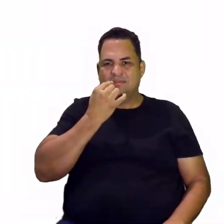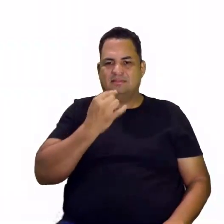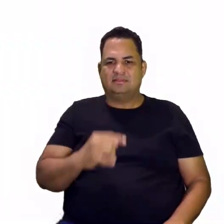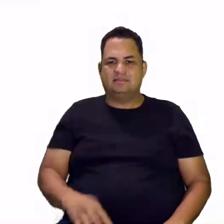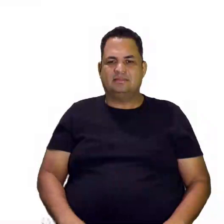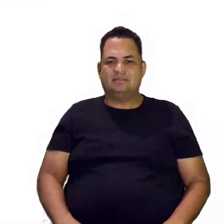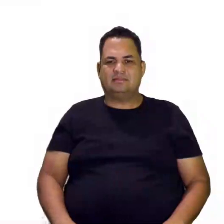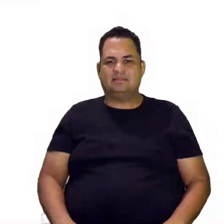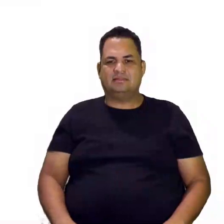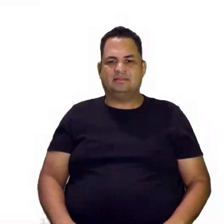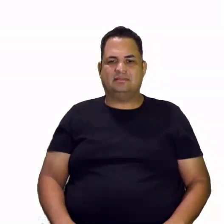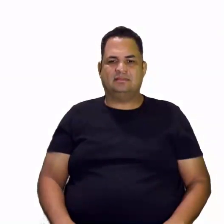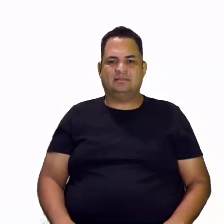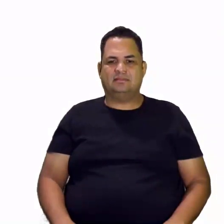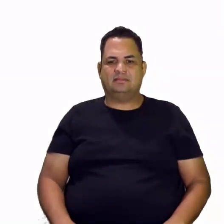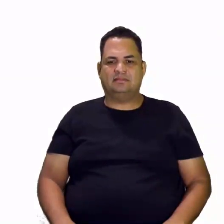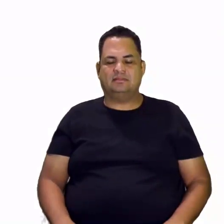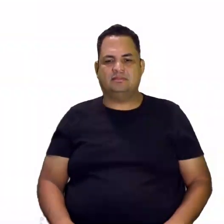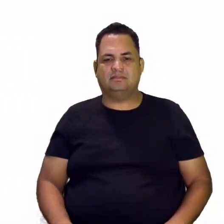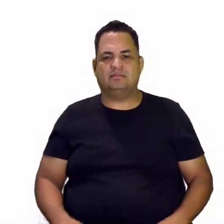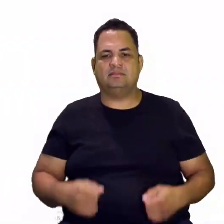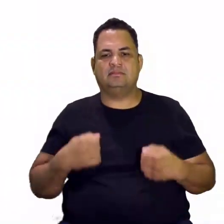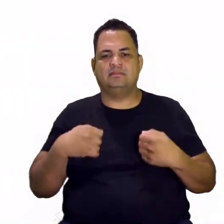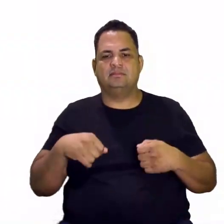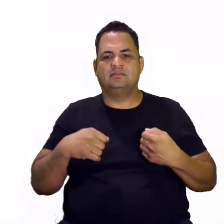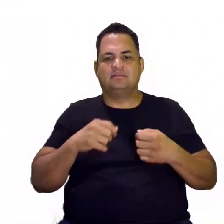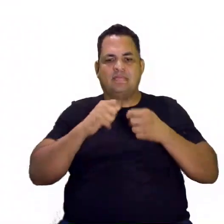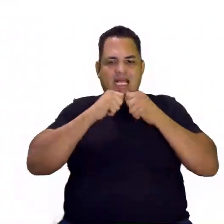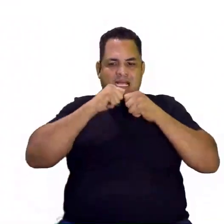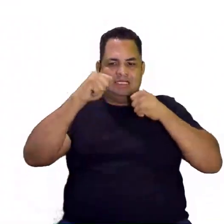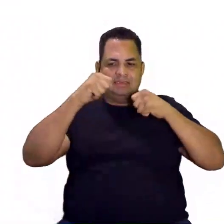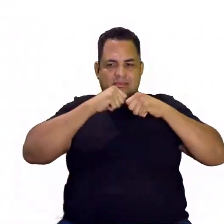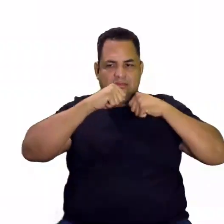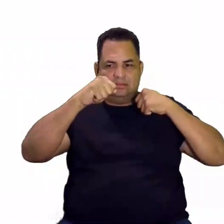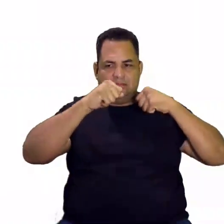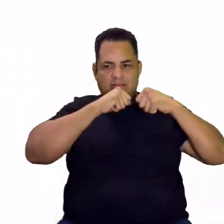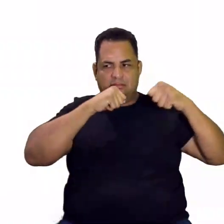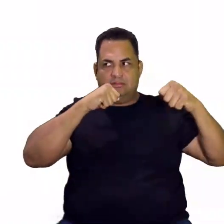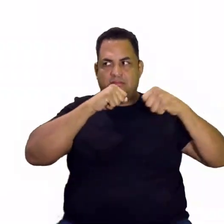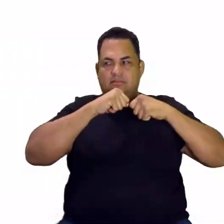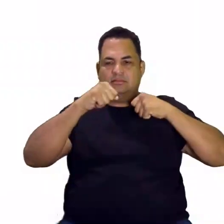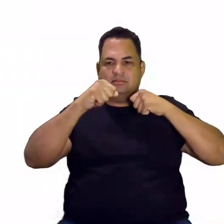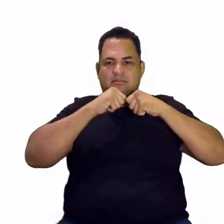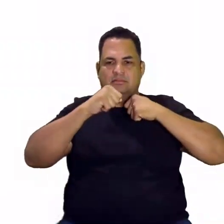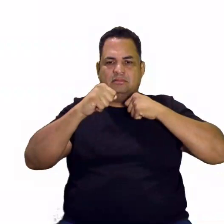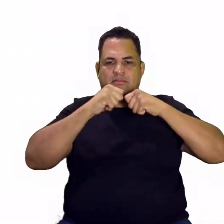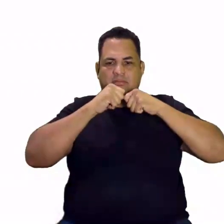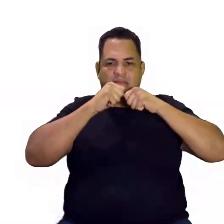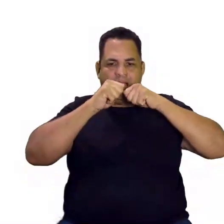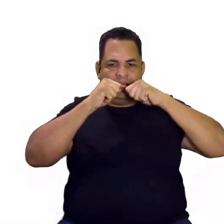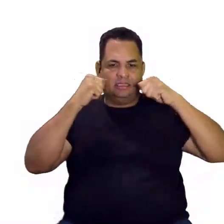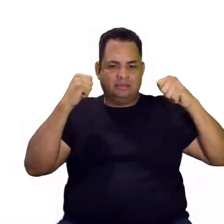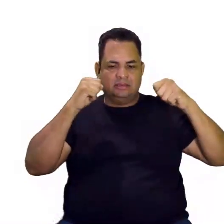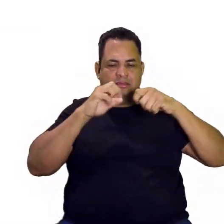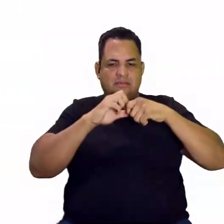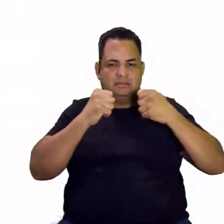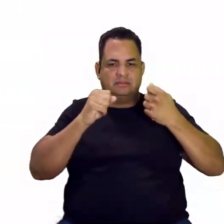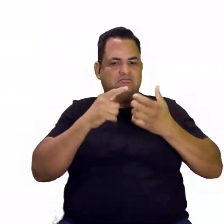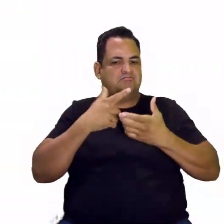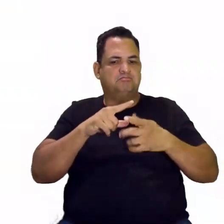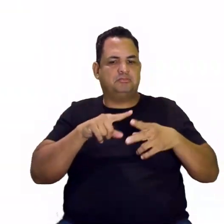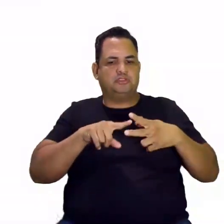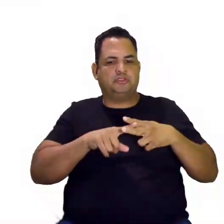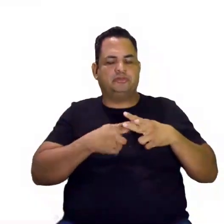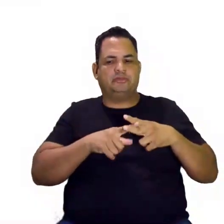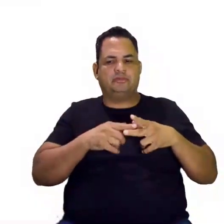esses seres, gente, eles precisavam rasgar, né? Eles pegavam a caça e rasgavam, eles não tinham muitas ferramentas. Então,